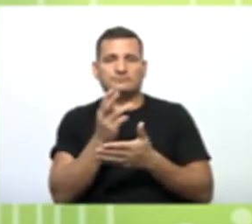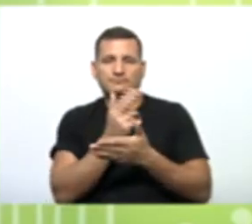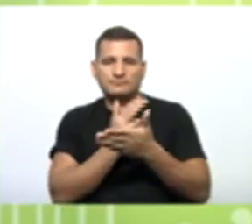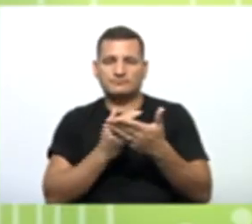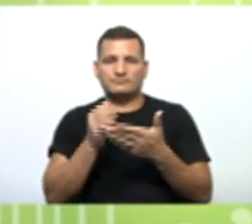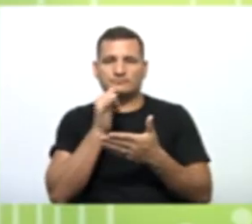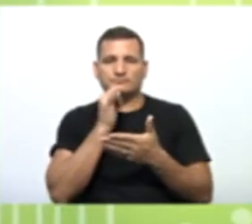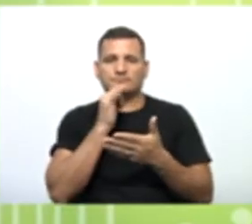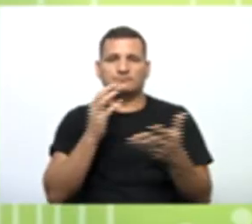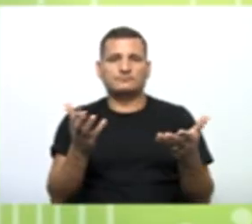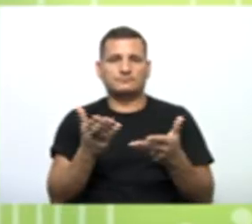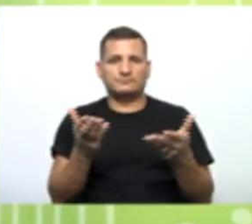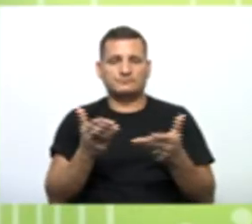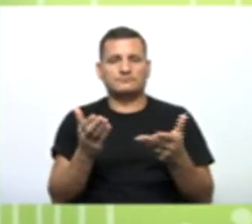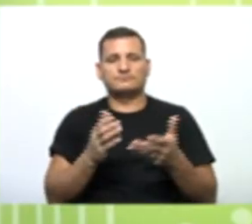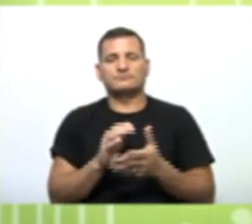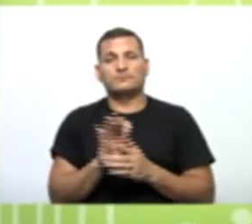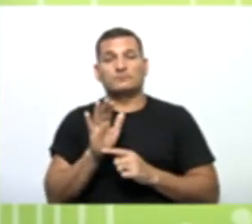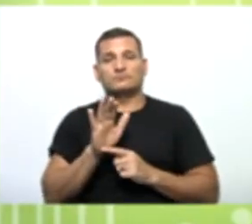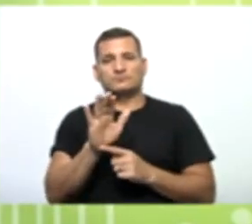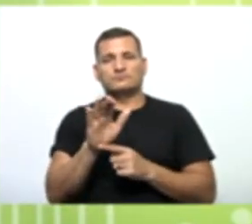aqui,